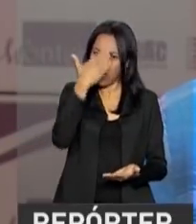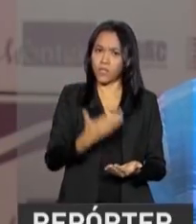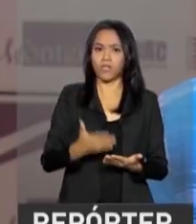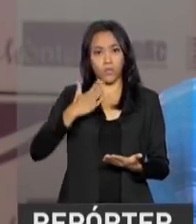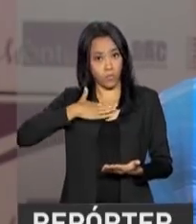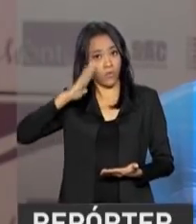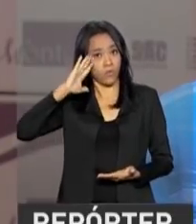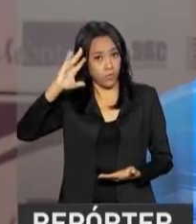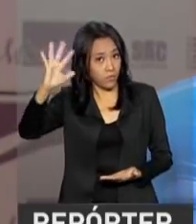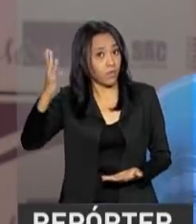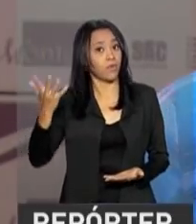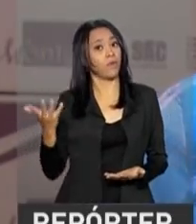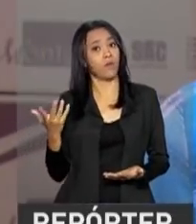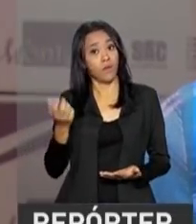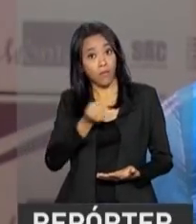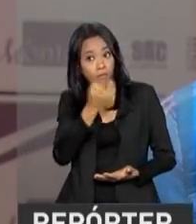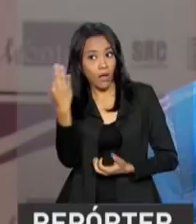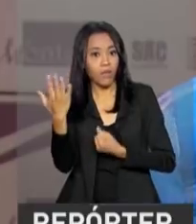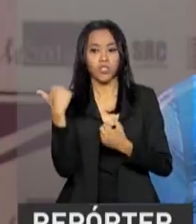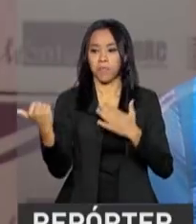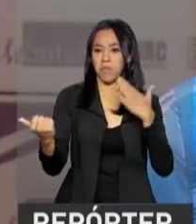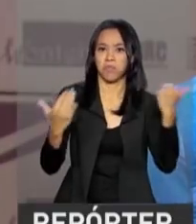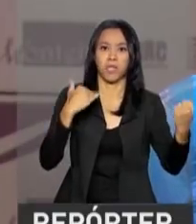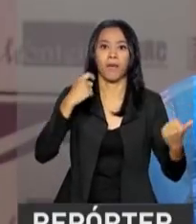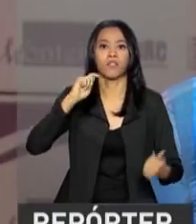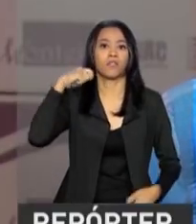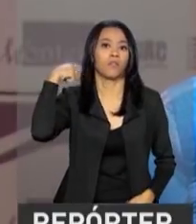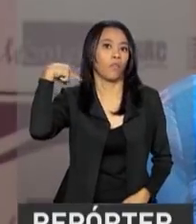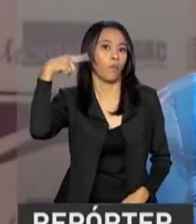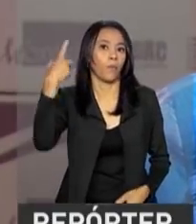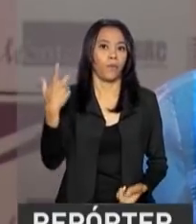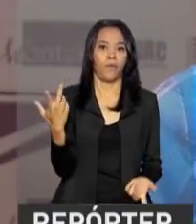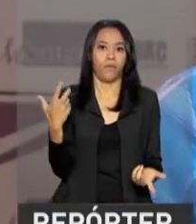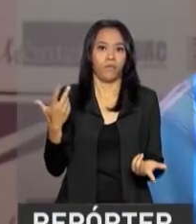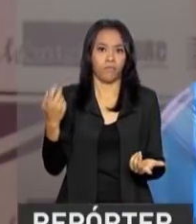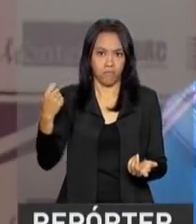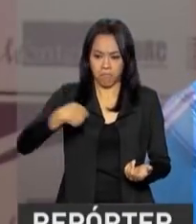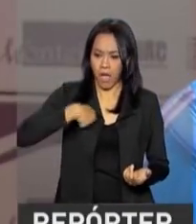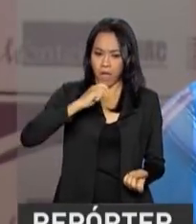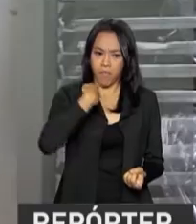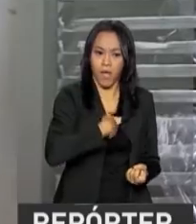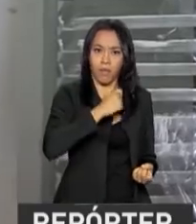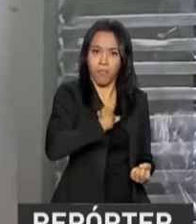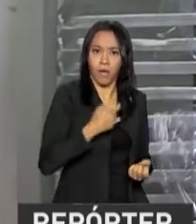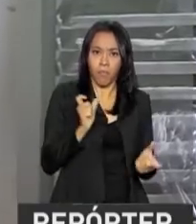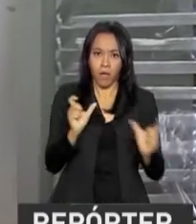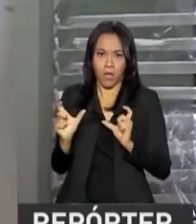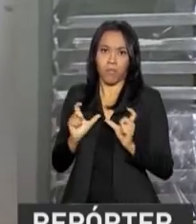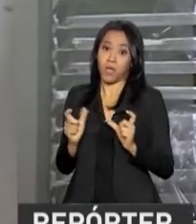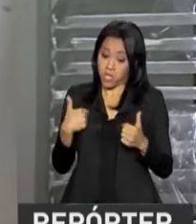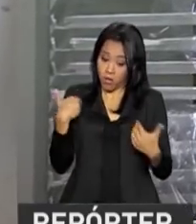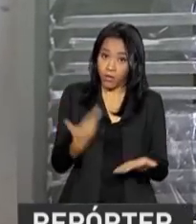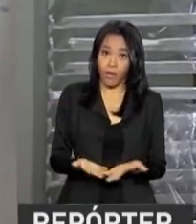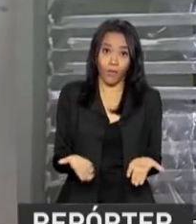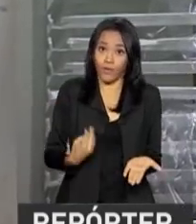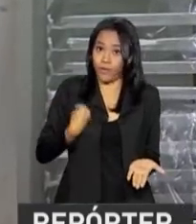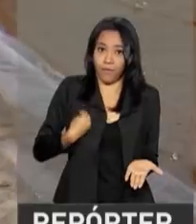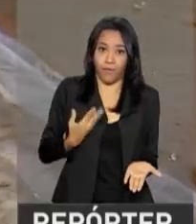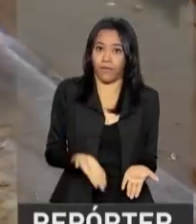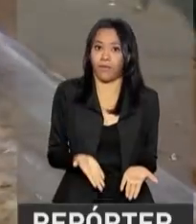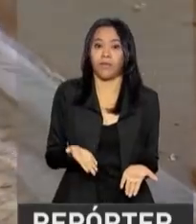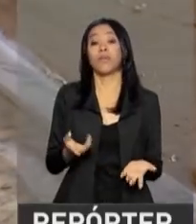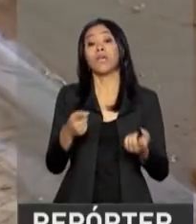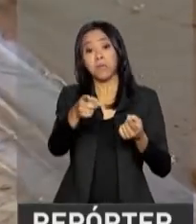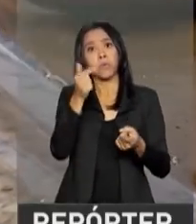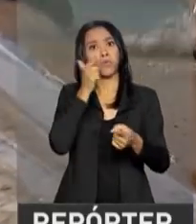no meu né muitos me chamaram de doido de louco e eu estou aqui hoje né a persistência valeu a pena